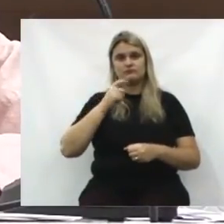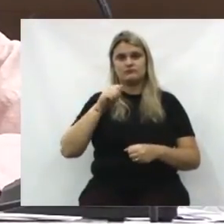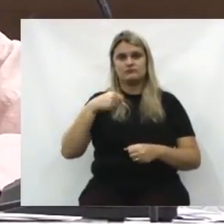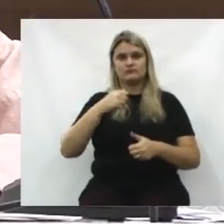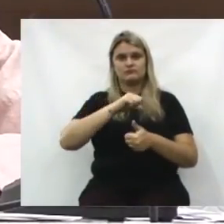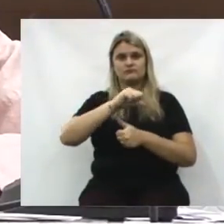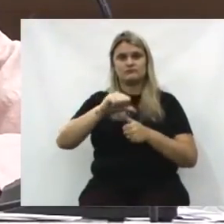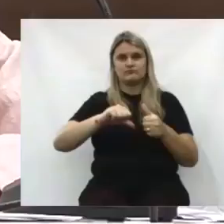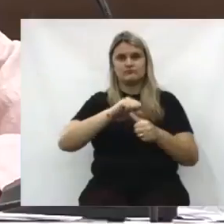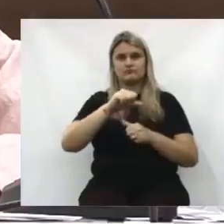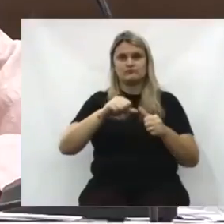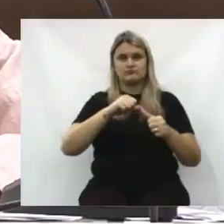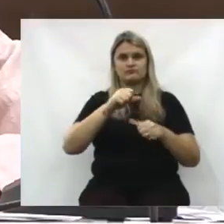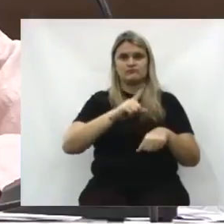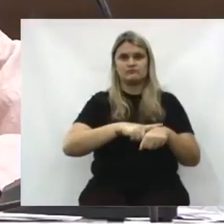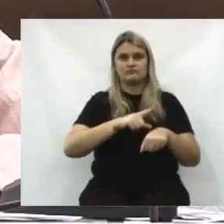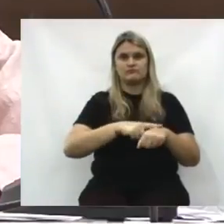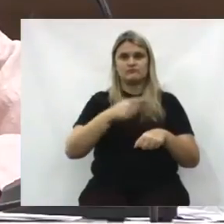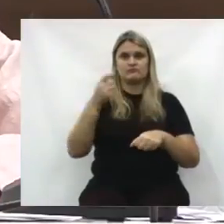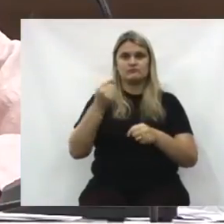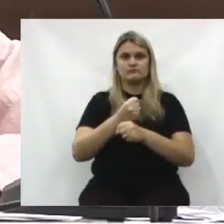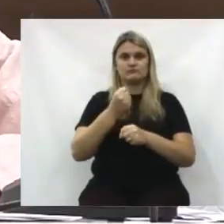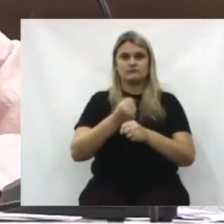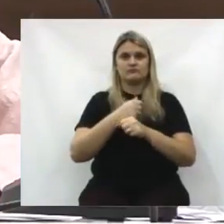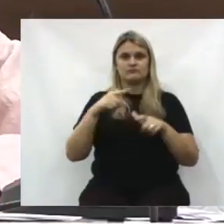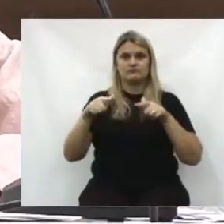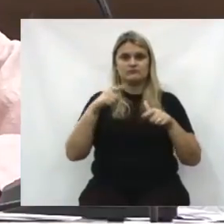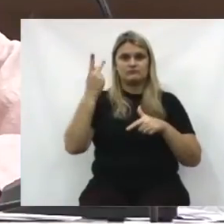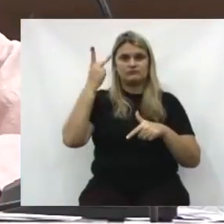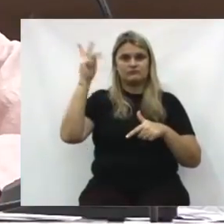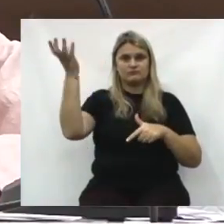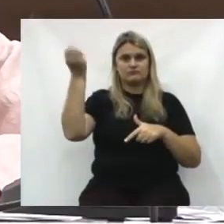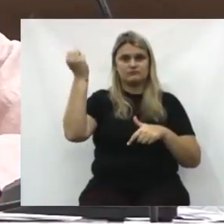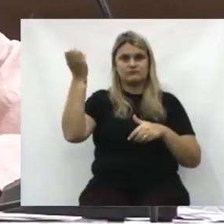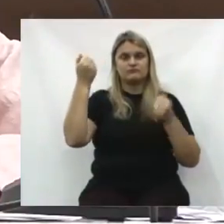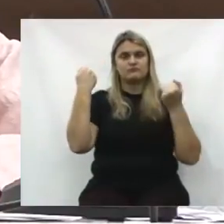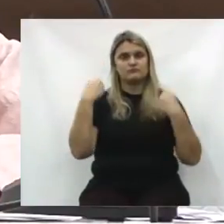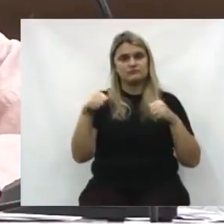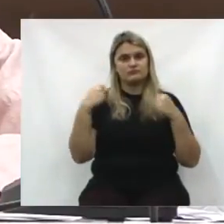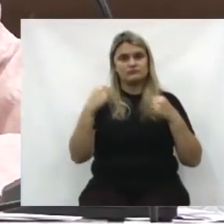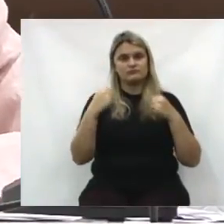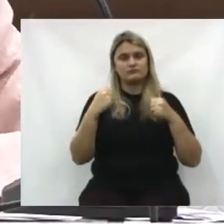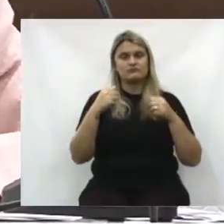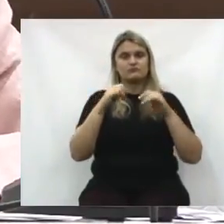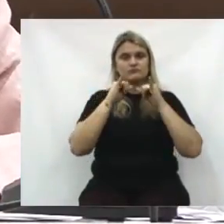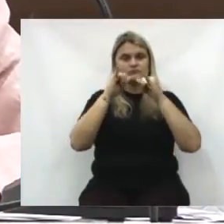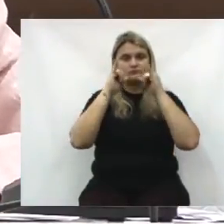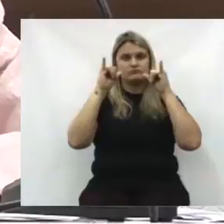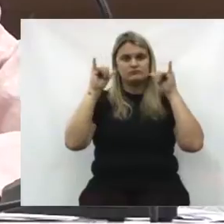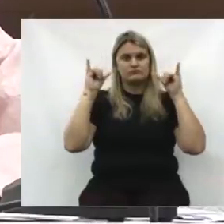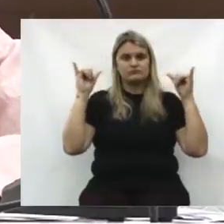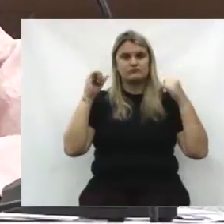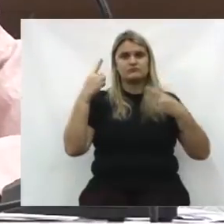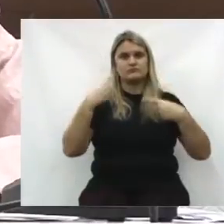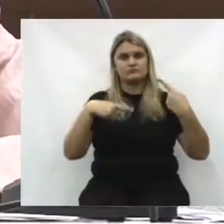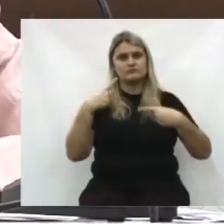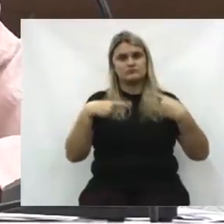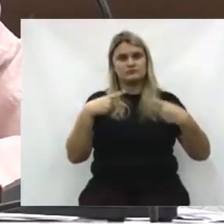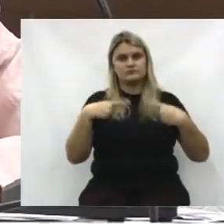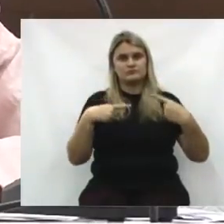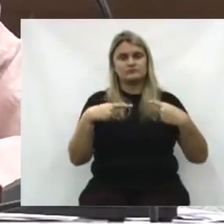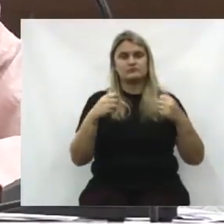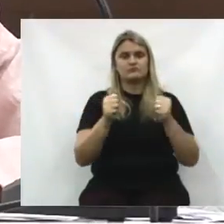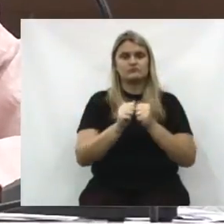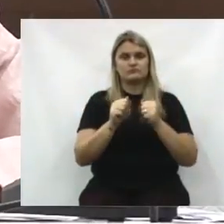287/2016, que trata da reforma da Previdência Social, que necessita ser